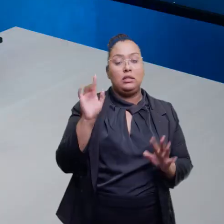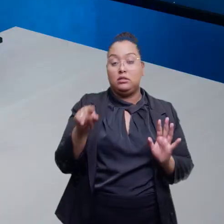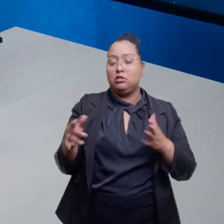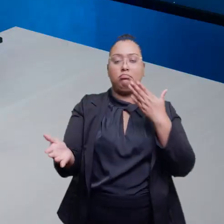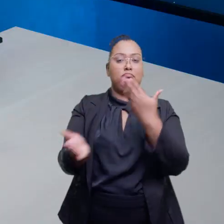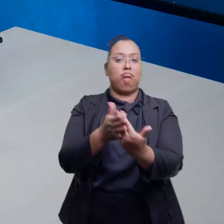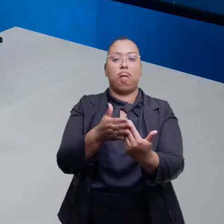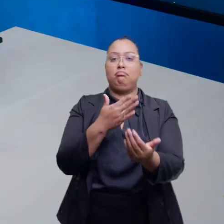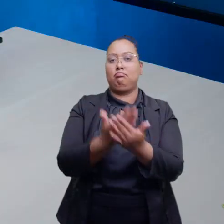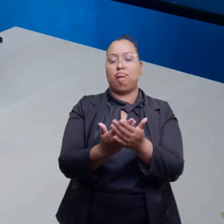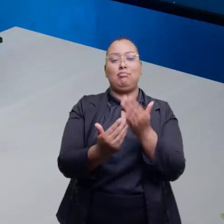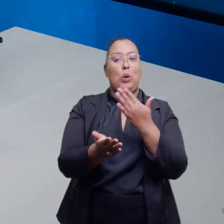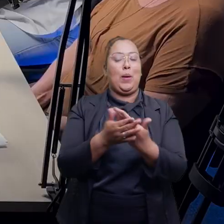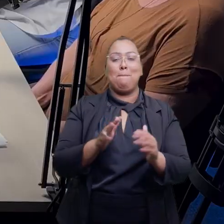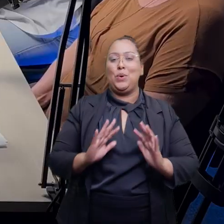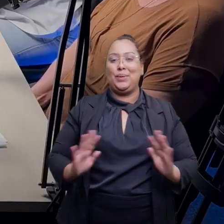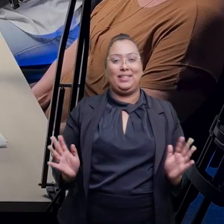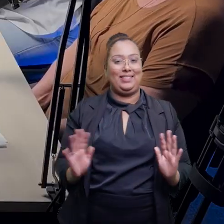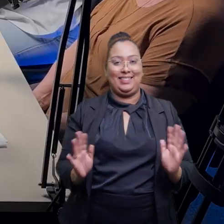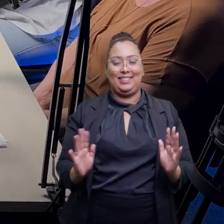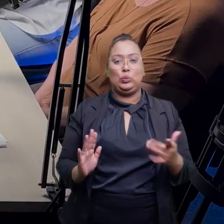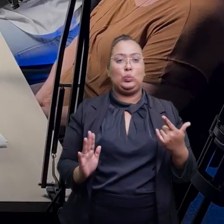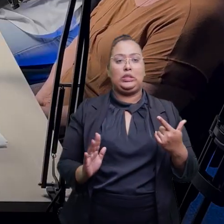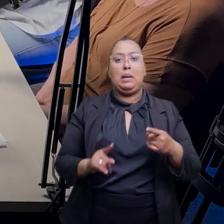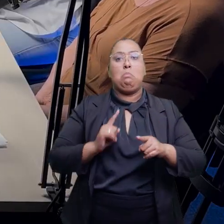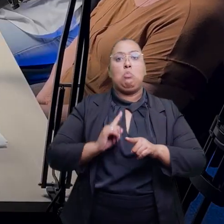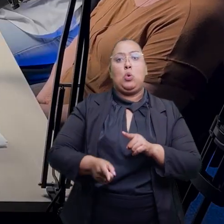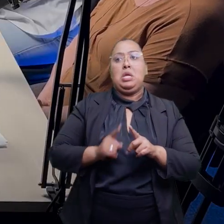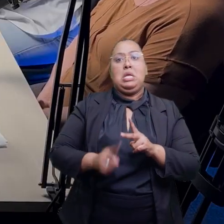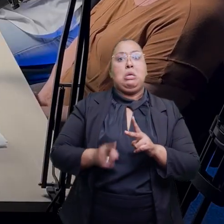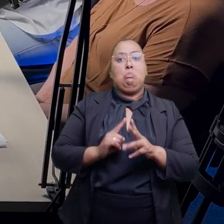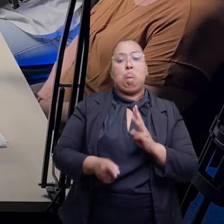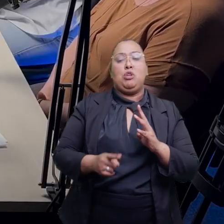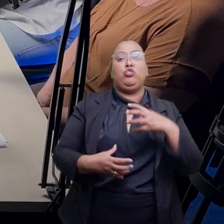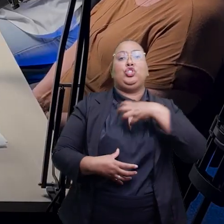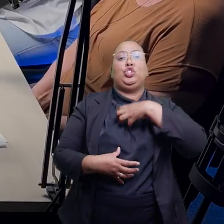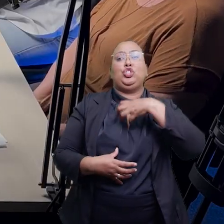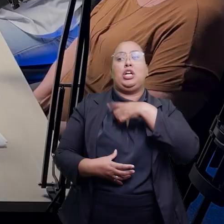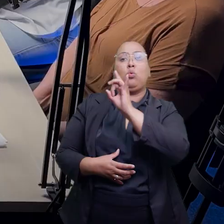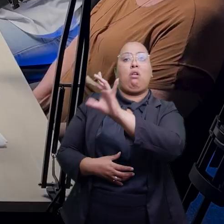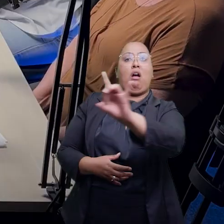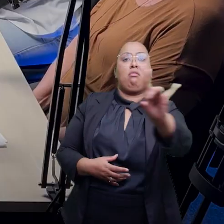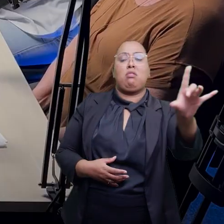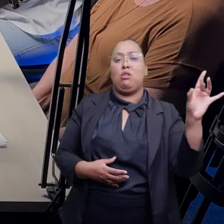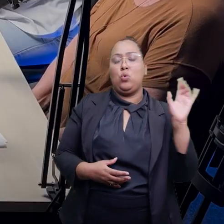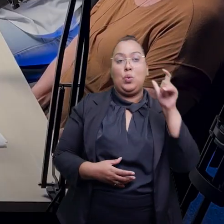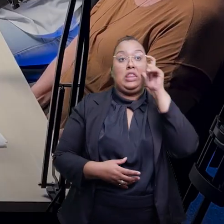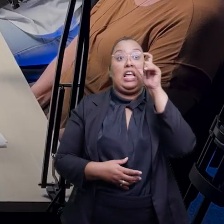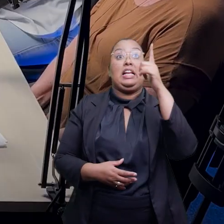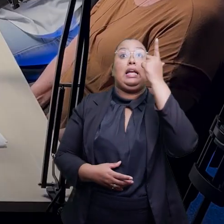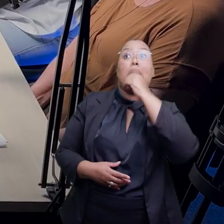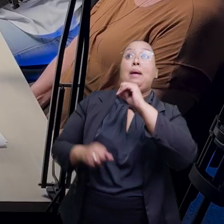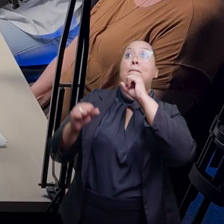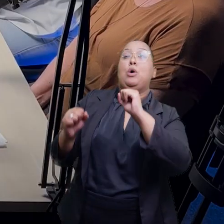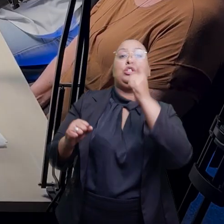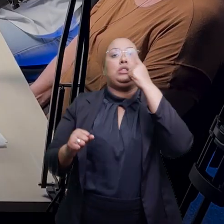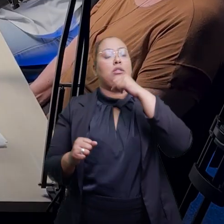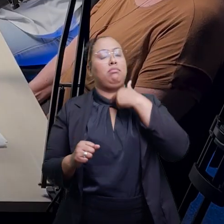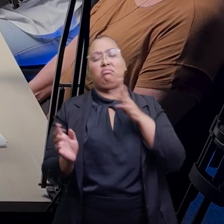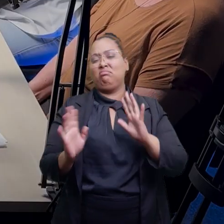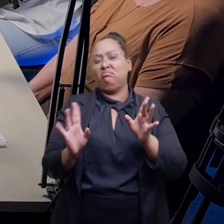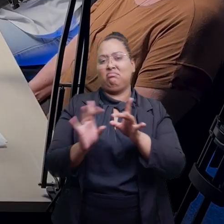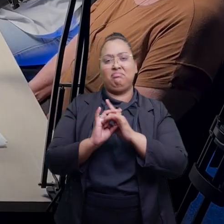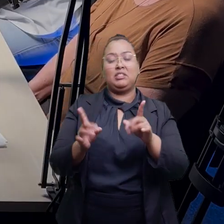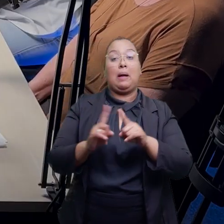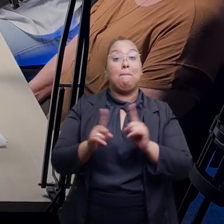isso não importa, não tem determinação legal quanto a requisitos subjetivos de interessados pela